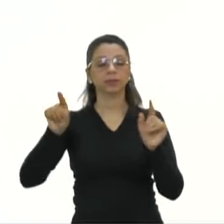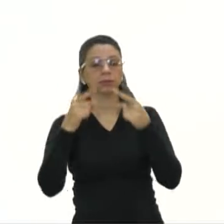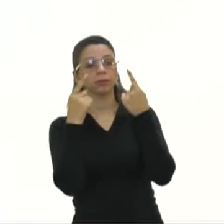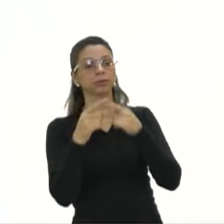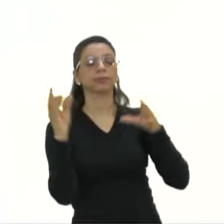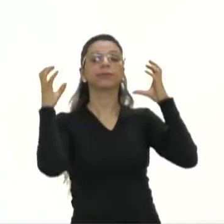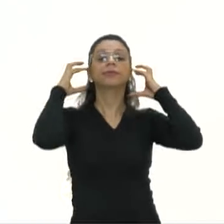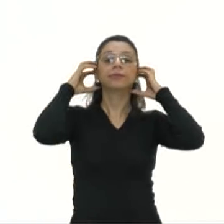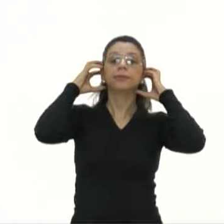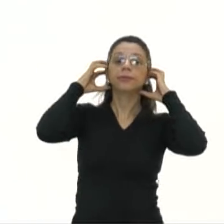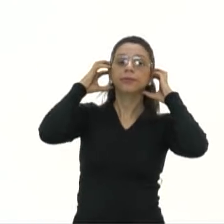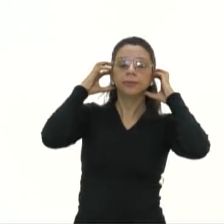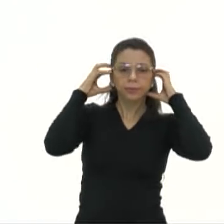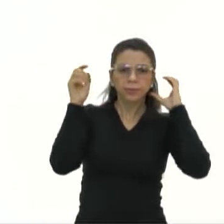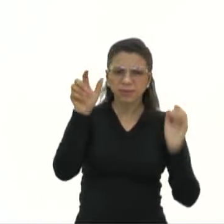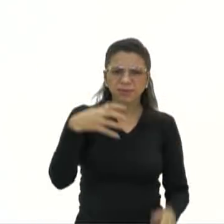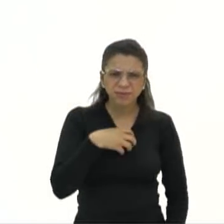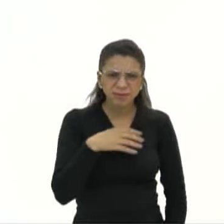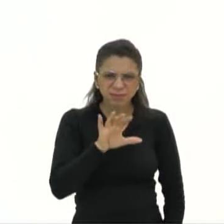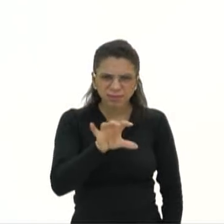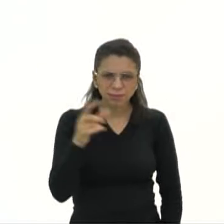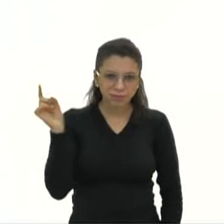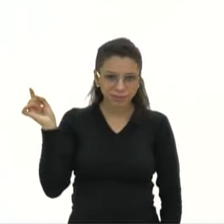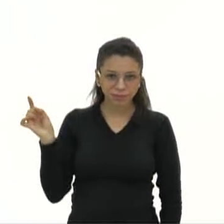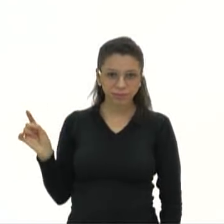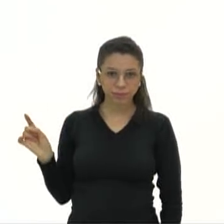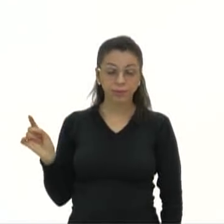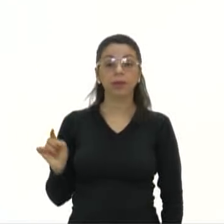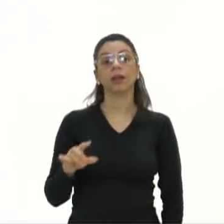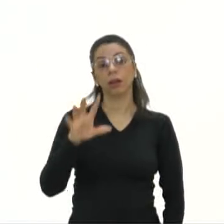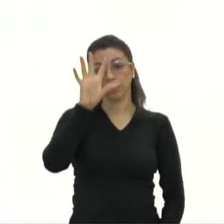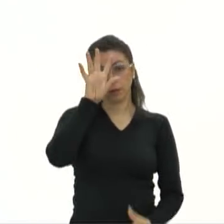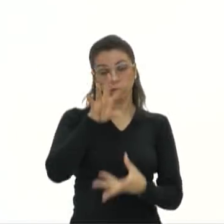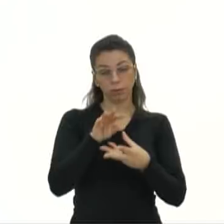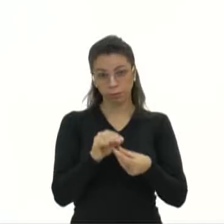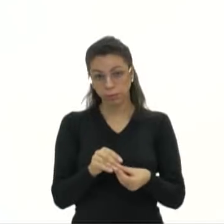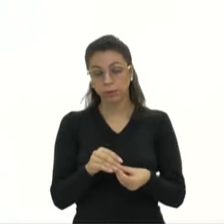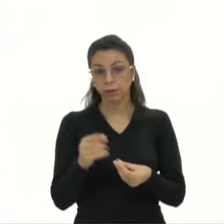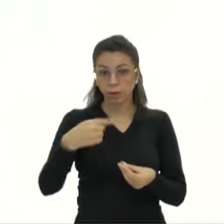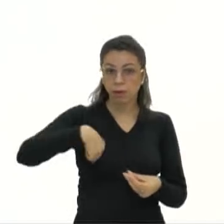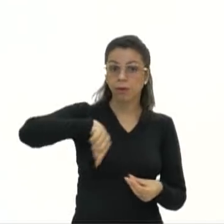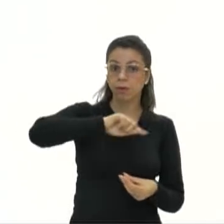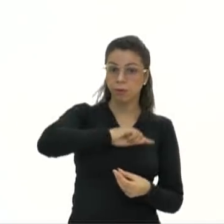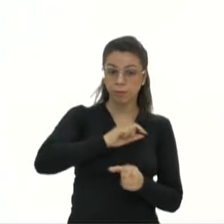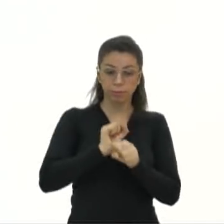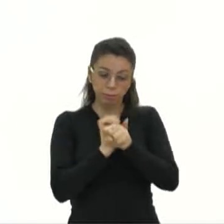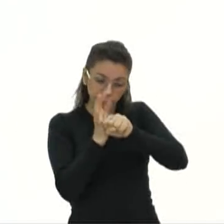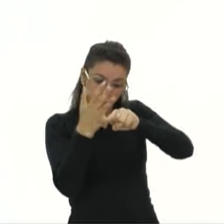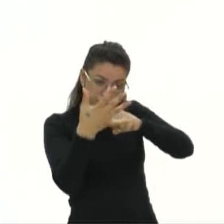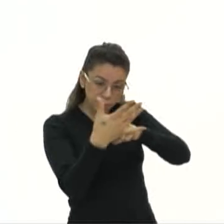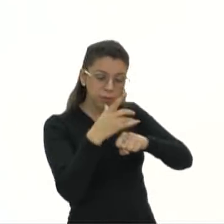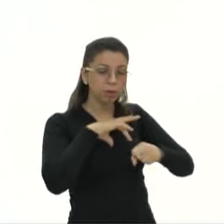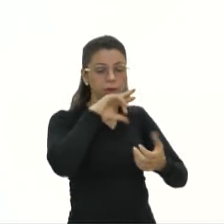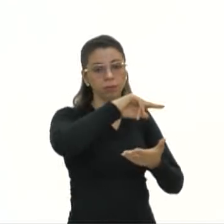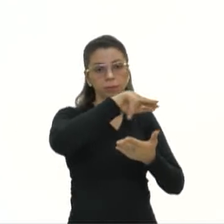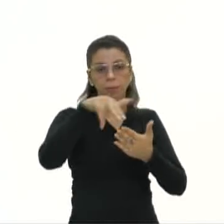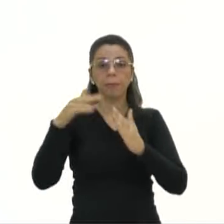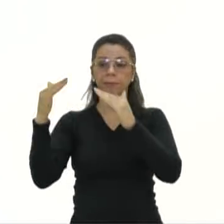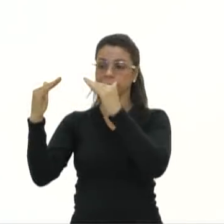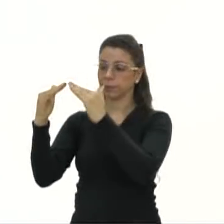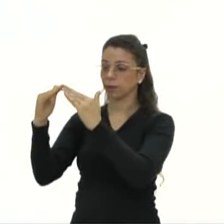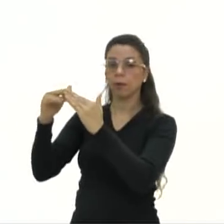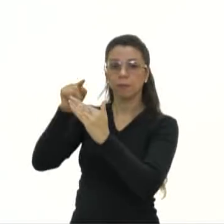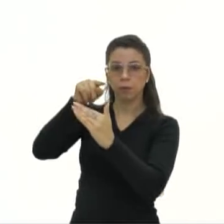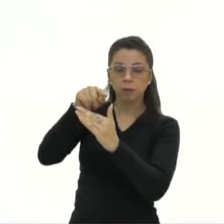ouvido. Será que você faz isso? Eu até entendo. Como nós estamos em pandemia, muita gente em casa. Então, você quer